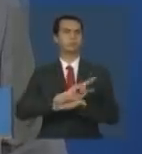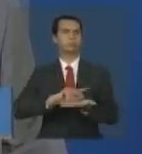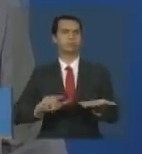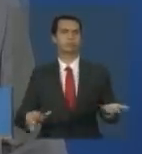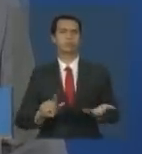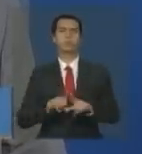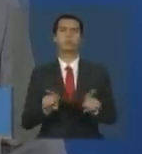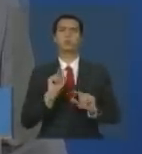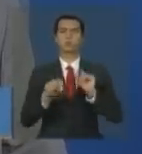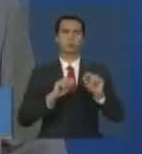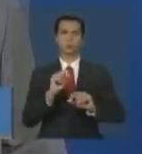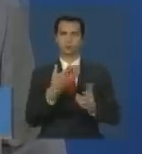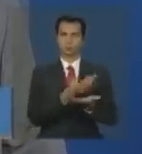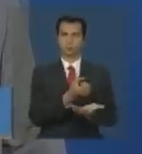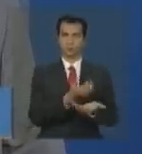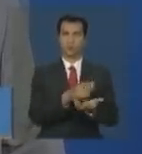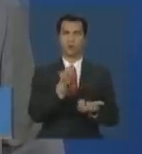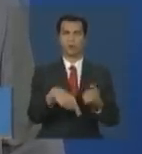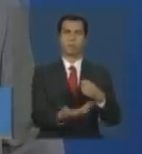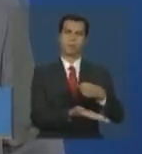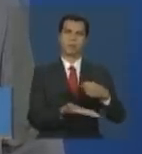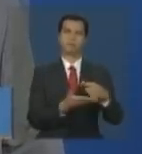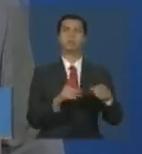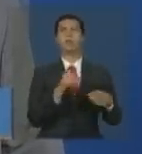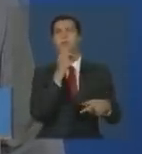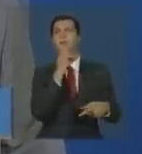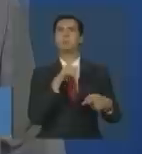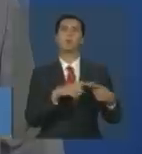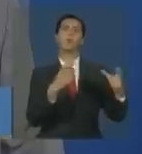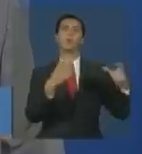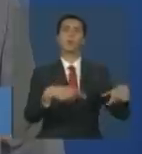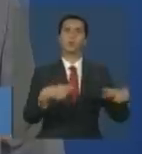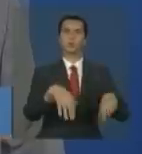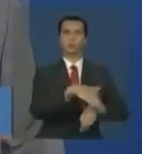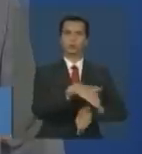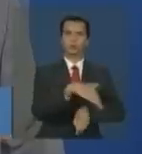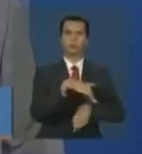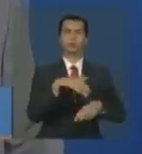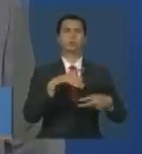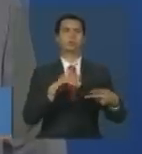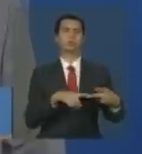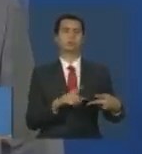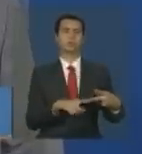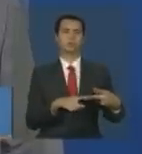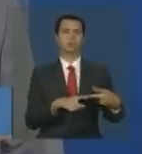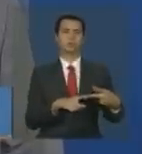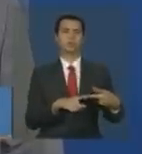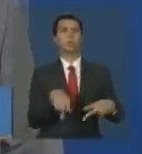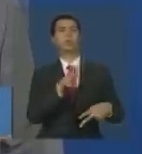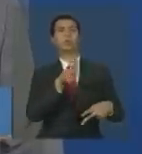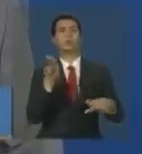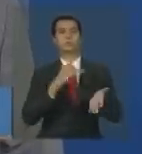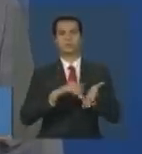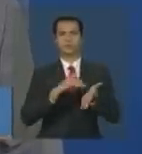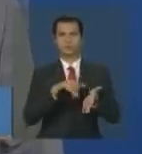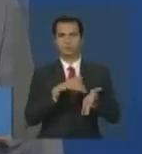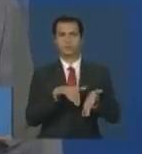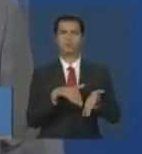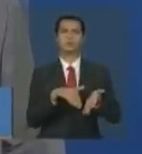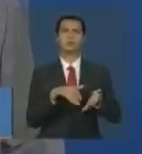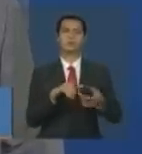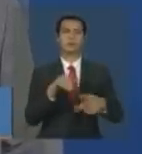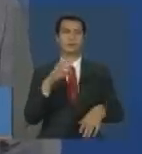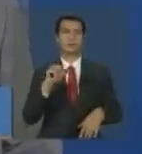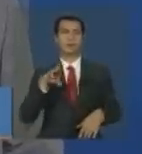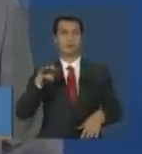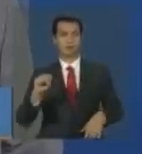dados cadastrais? São dados básicos de localização, né? Então, nós temos o endereço, o nome do secretário, no caso do CRAS,